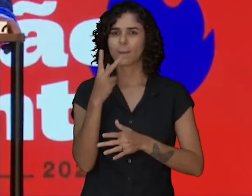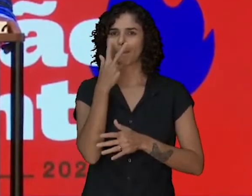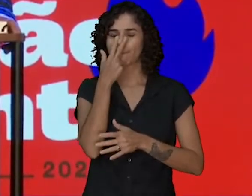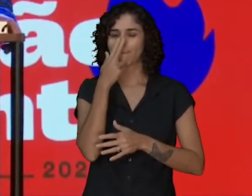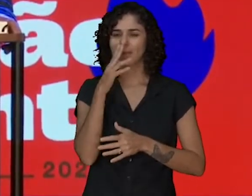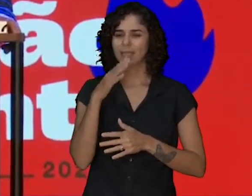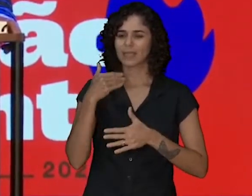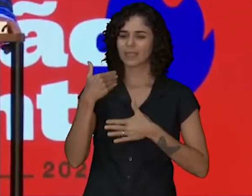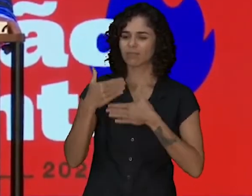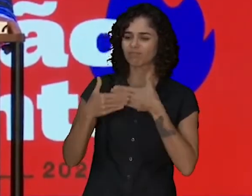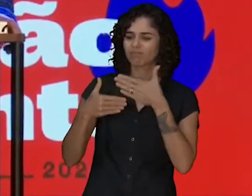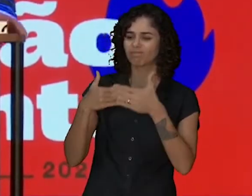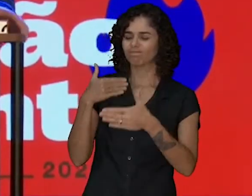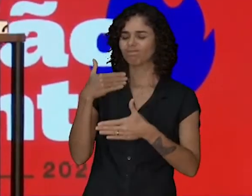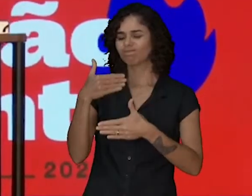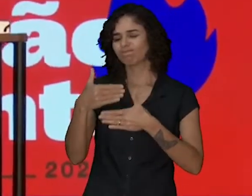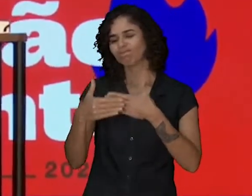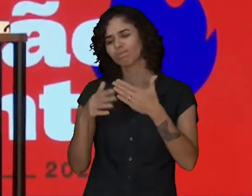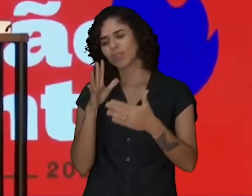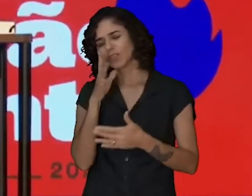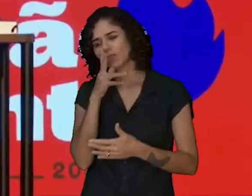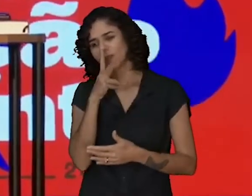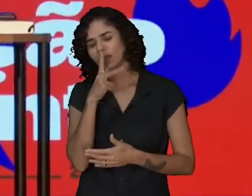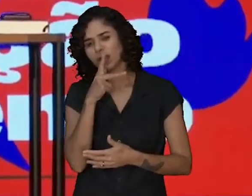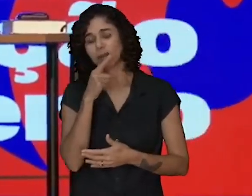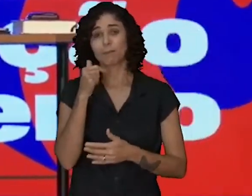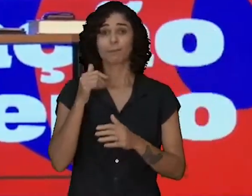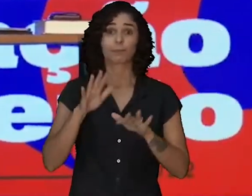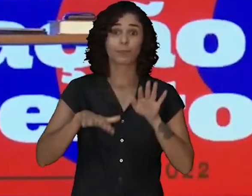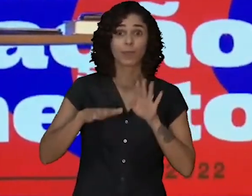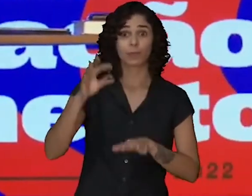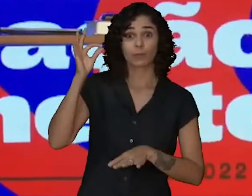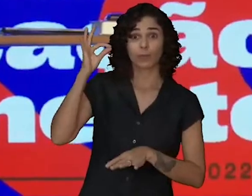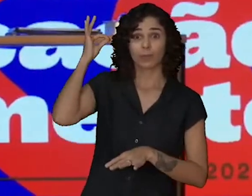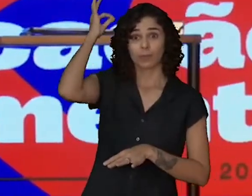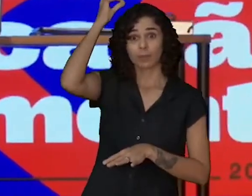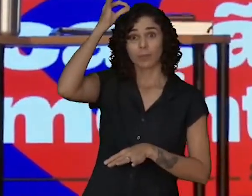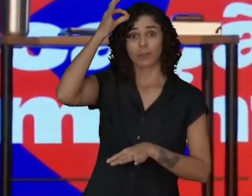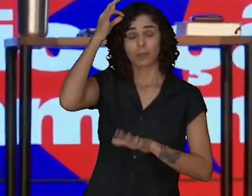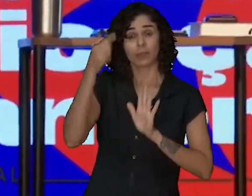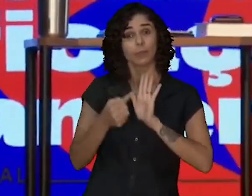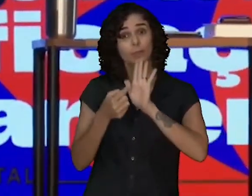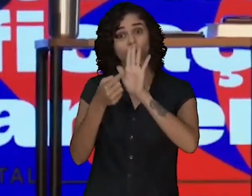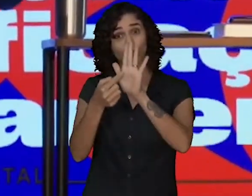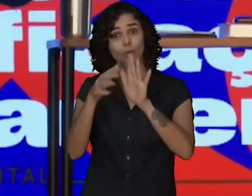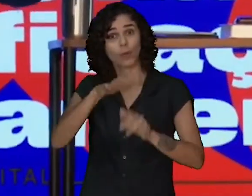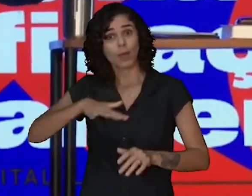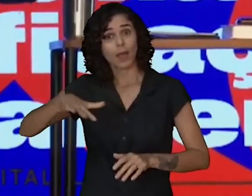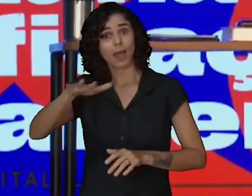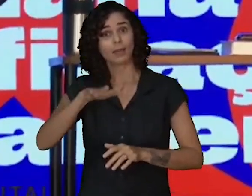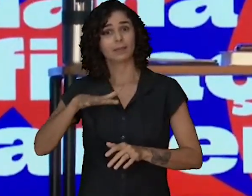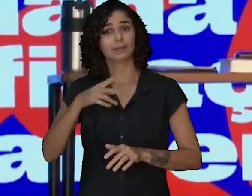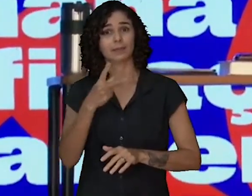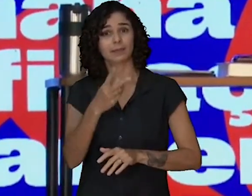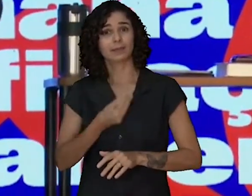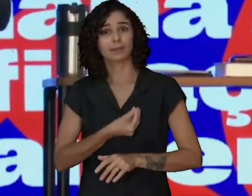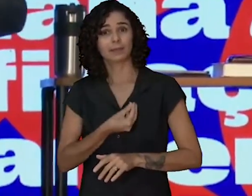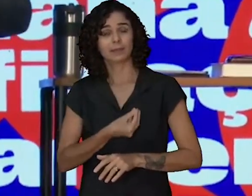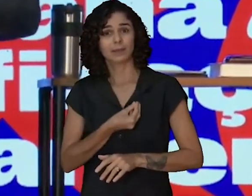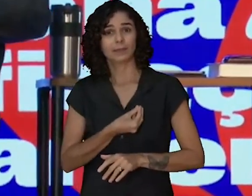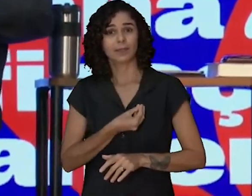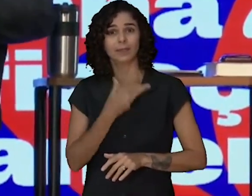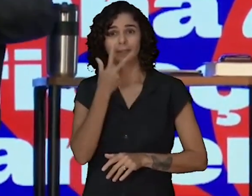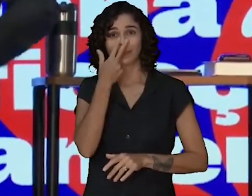Deixa eu melhorar essa frase. Talvez o Espírito Santo mostrou áreas da sua vida que estão